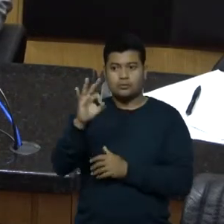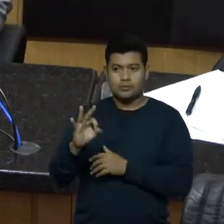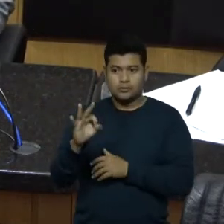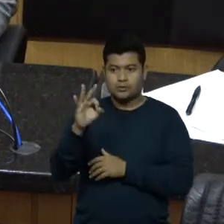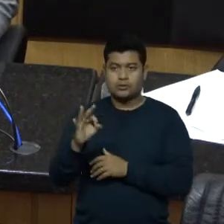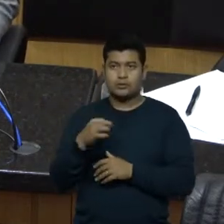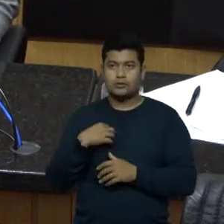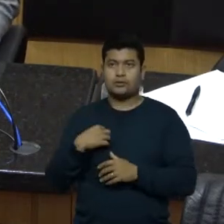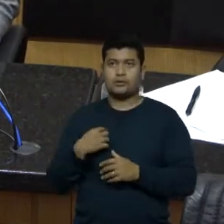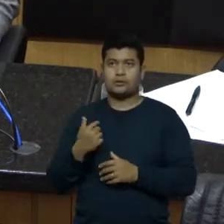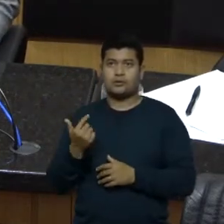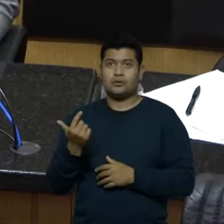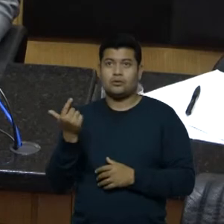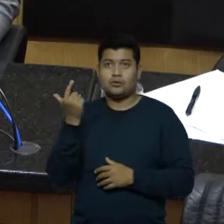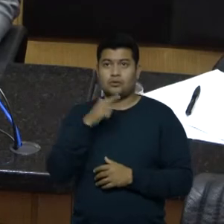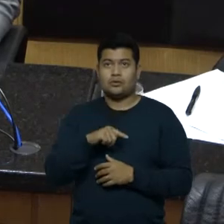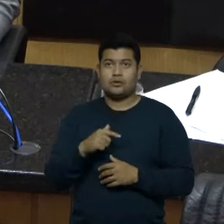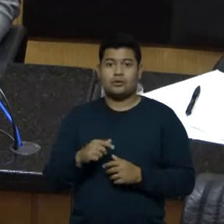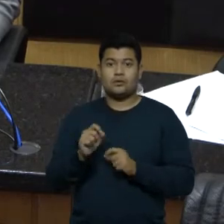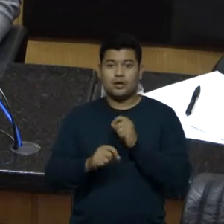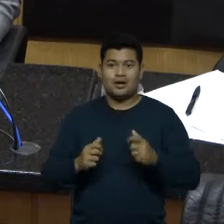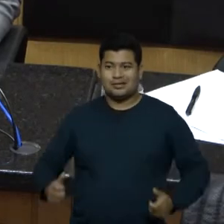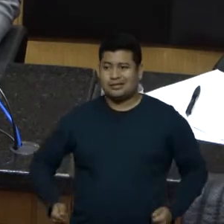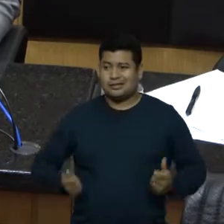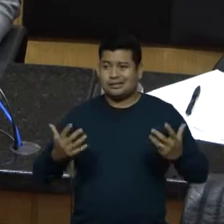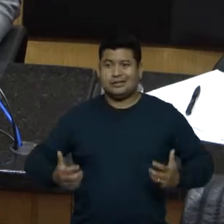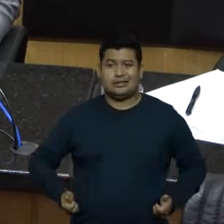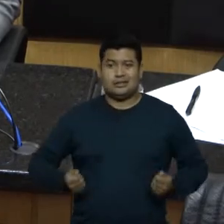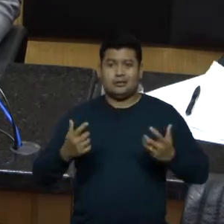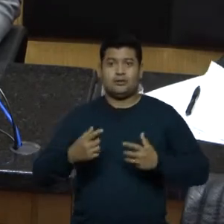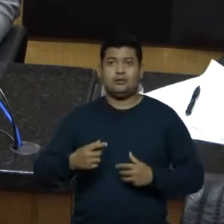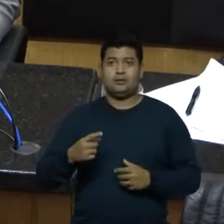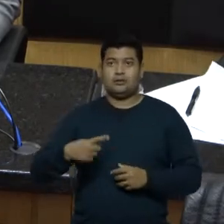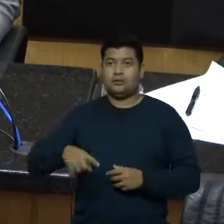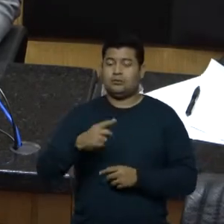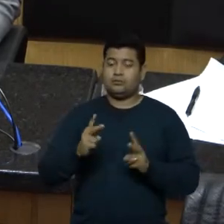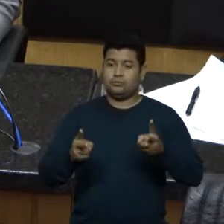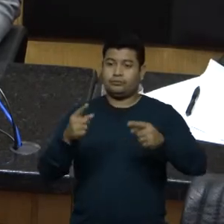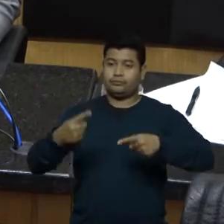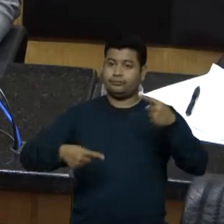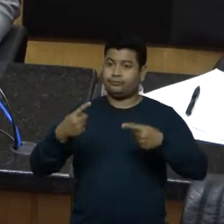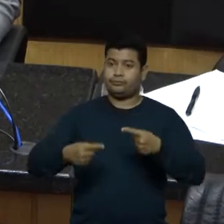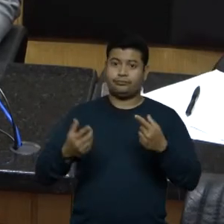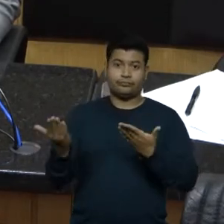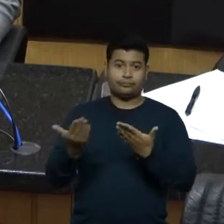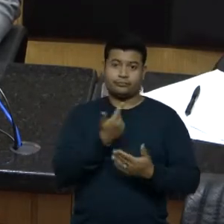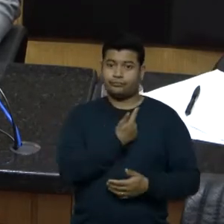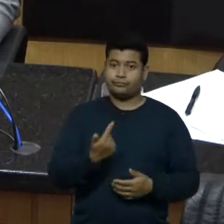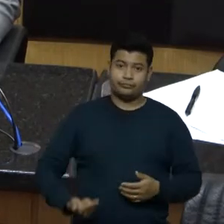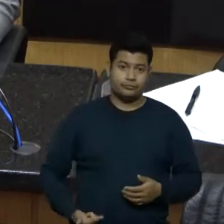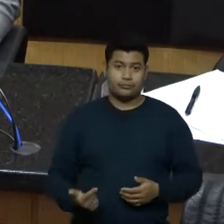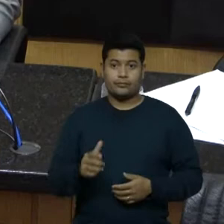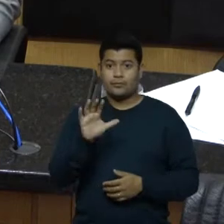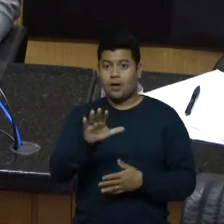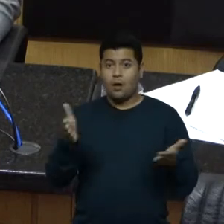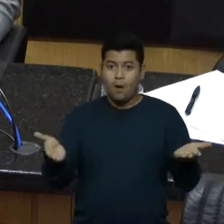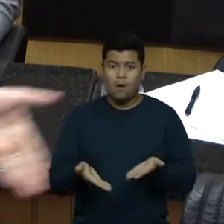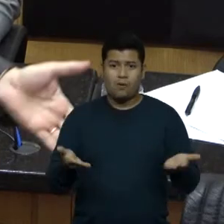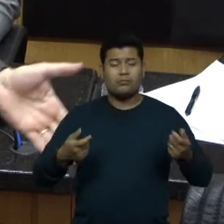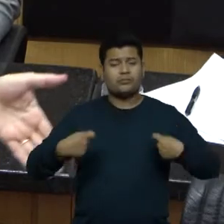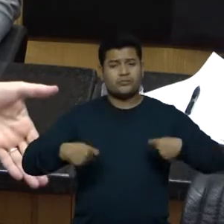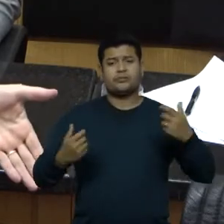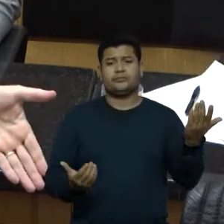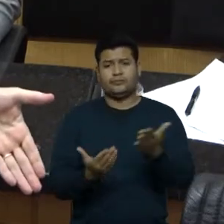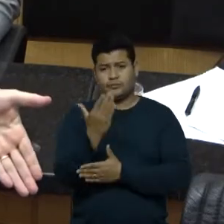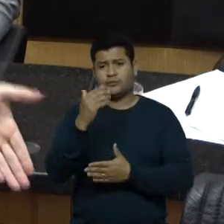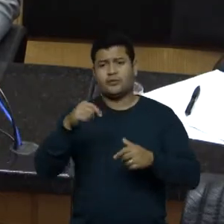tanta evasão de receita coisas para nós ficar discutindo ainda com o governo deputado sopelsa mas hoje nós temos que